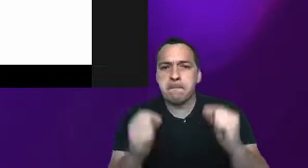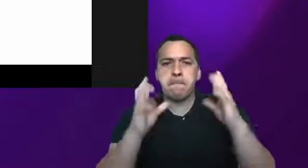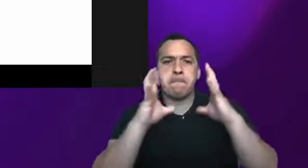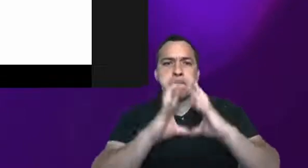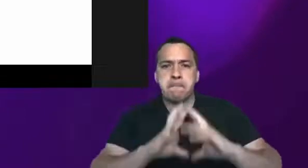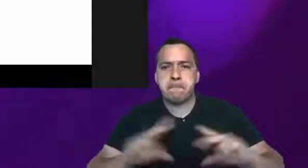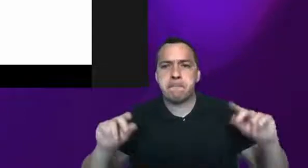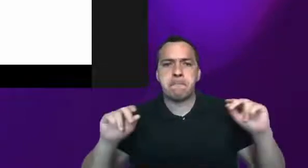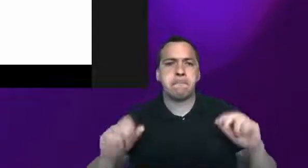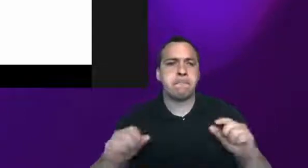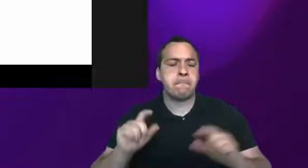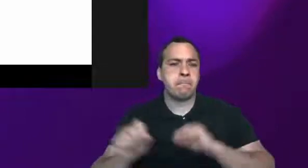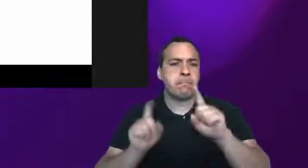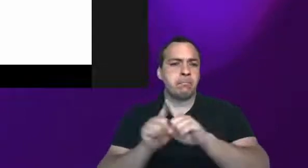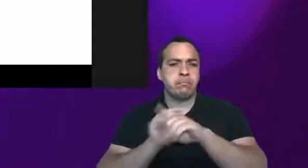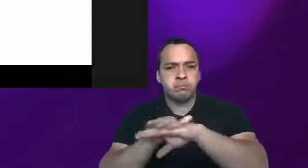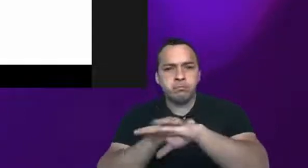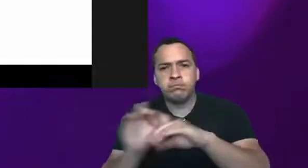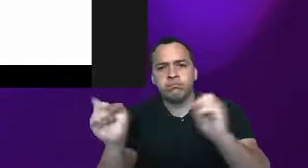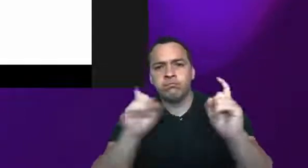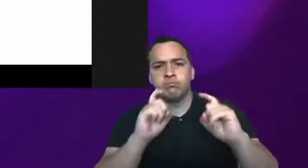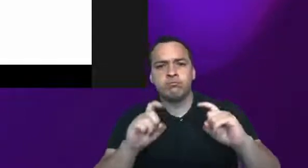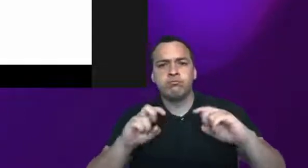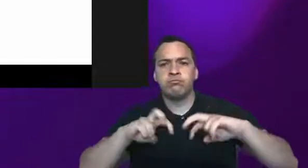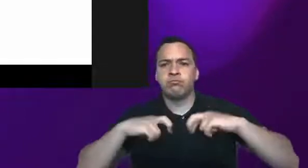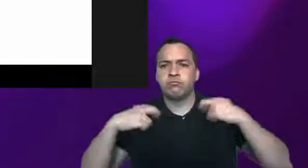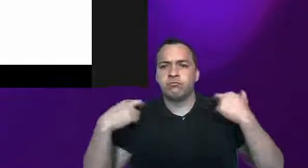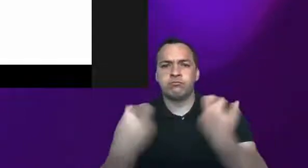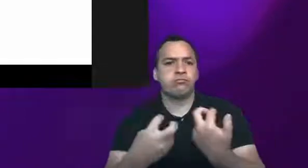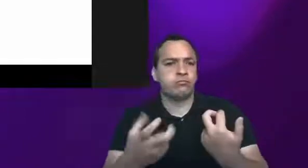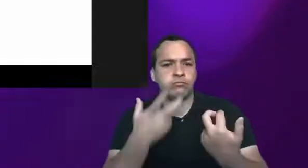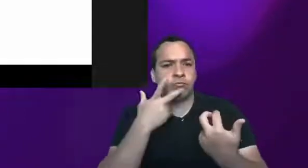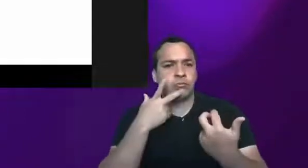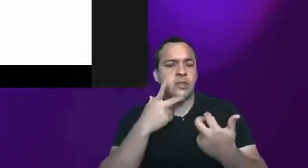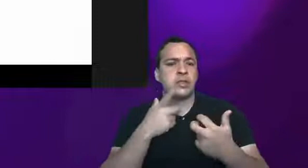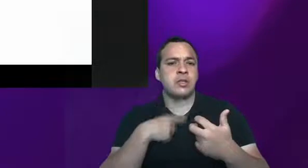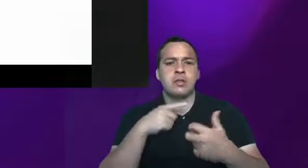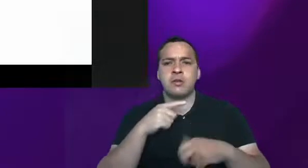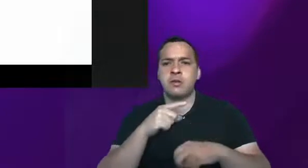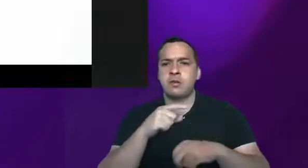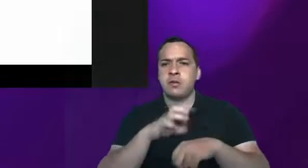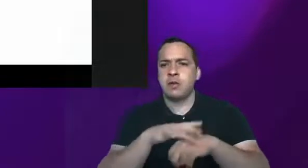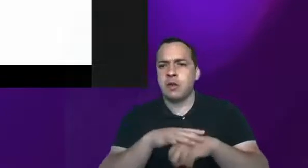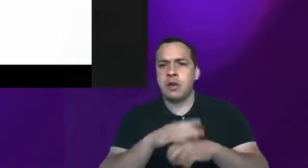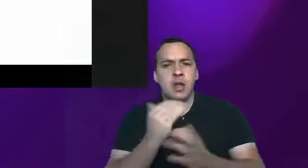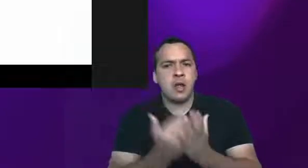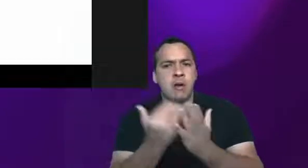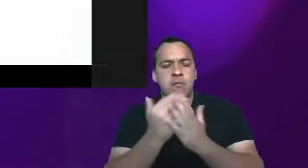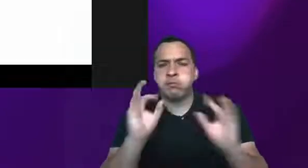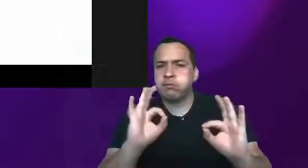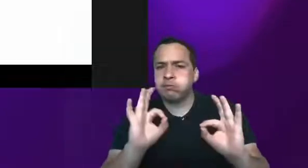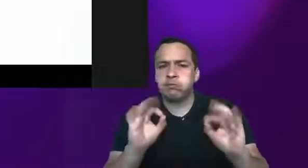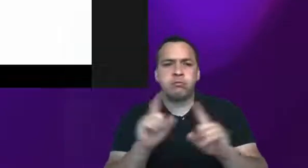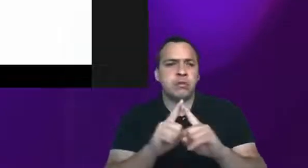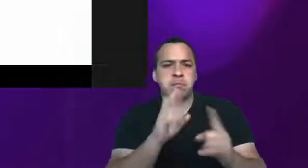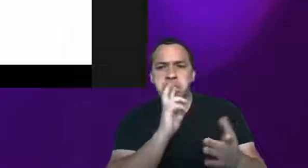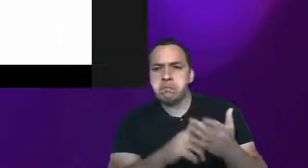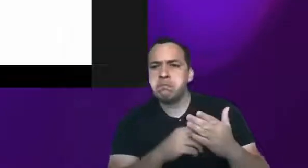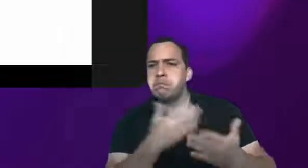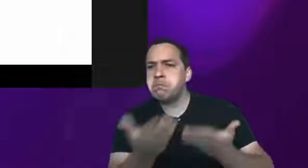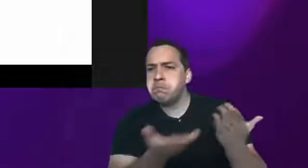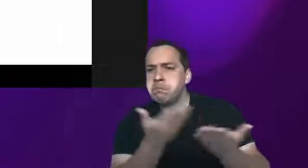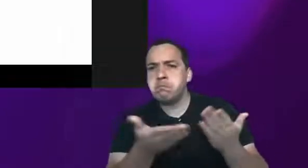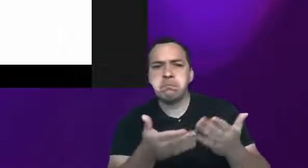Reavaliámos em reunião multidisciplinar. Não tinha doença extrahepática. Continuava sistematicamente a responder à quimioterapia, mas